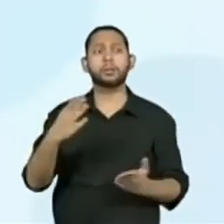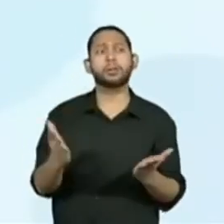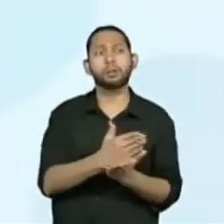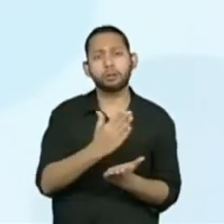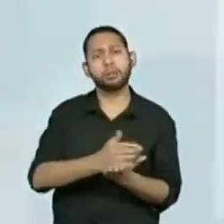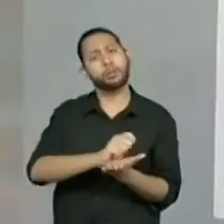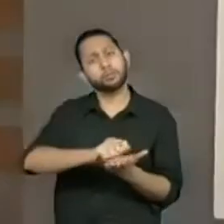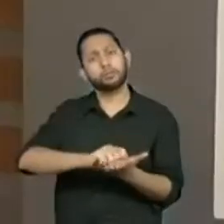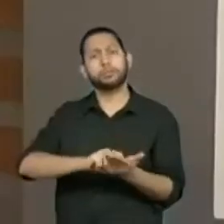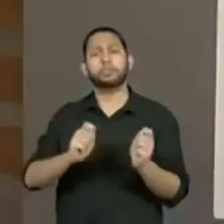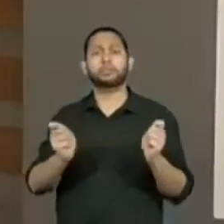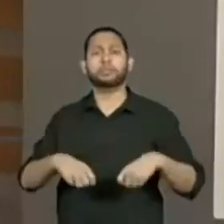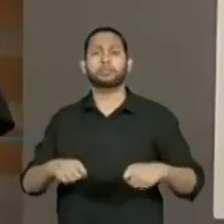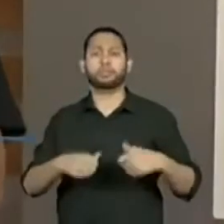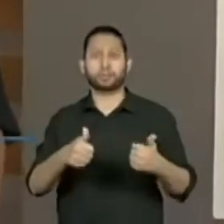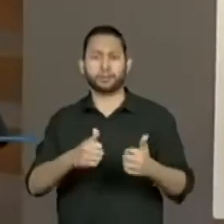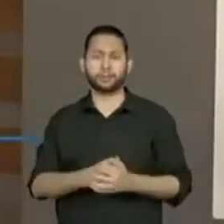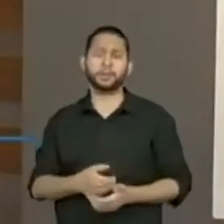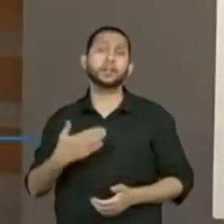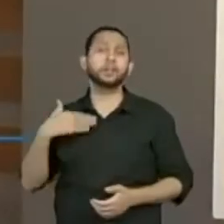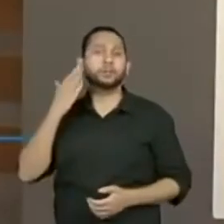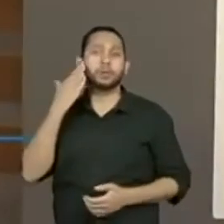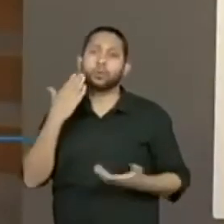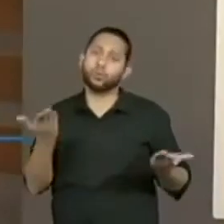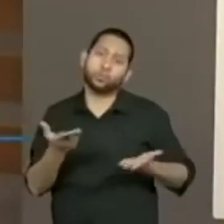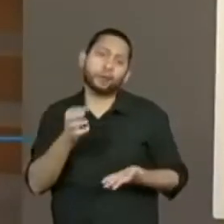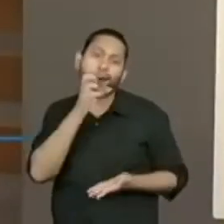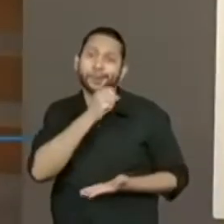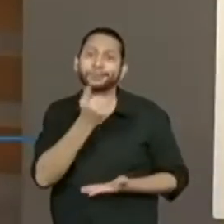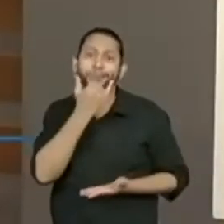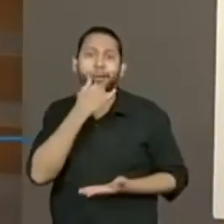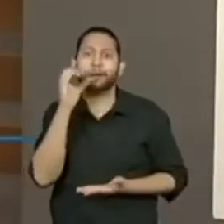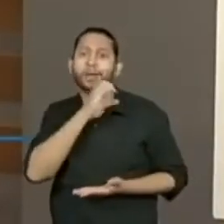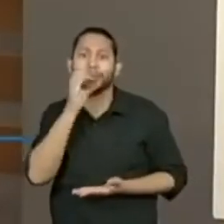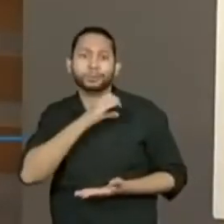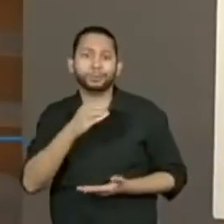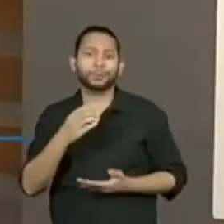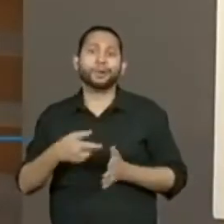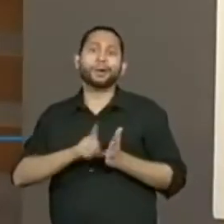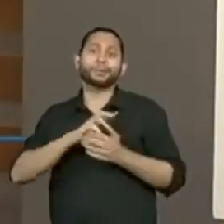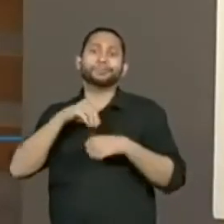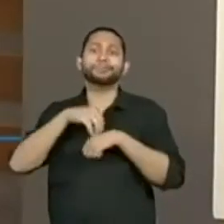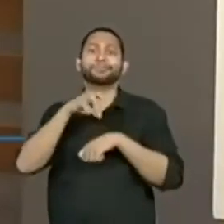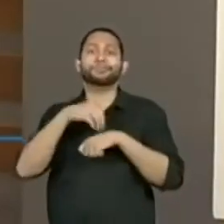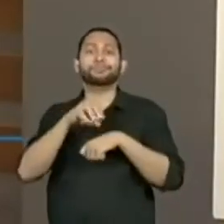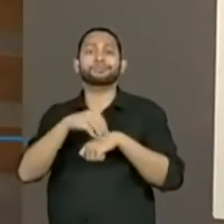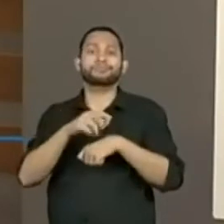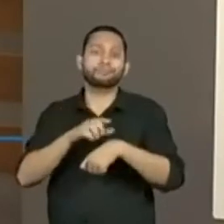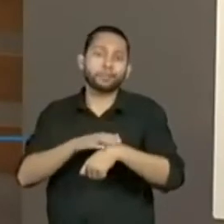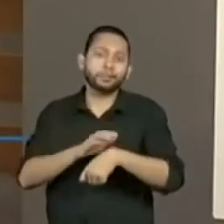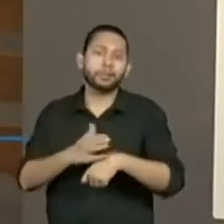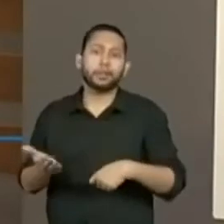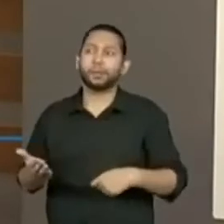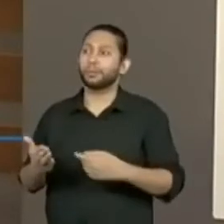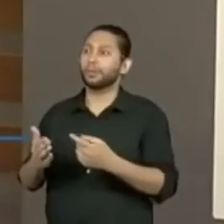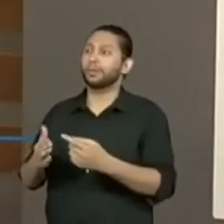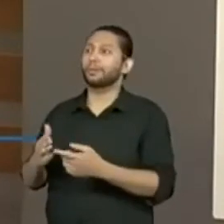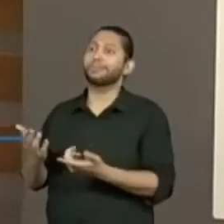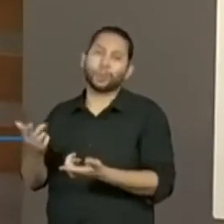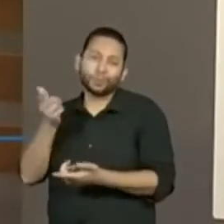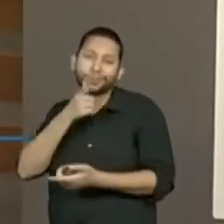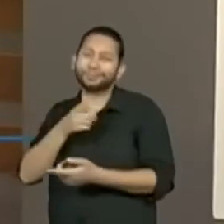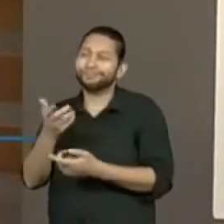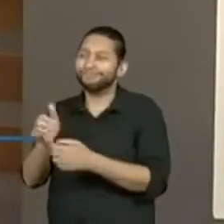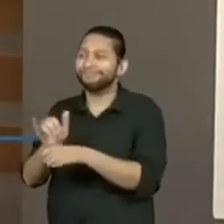caderno, ok? Pessoal, eu sei que essa aula foi muito rapidinha, porque eu tive que dar aqueles recadinhos no começo, até inclusive o nosso sinal estava um pouquinho